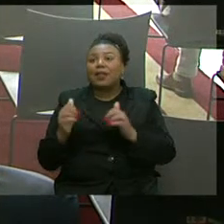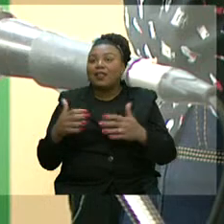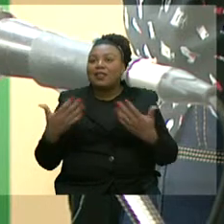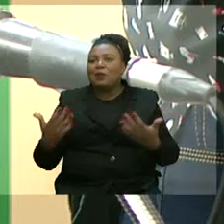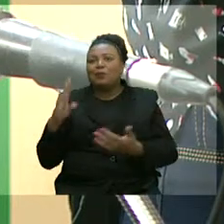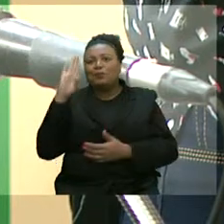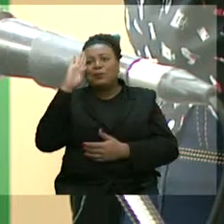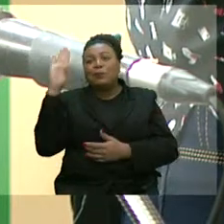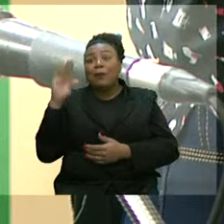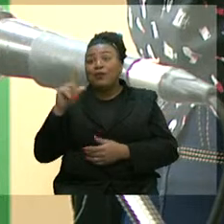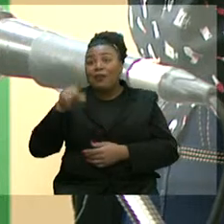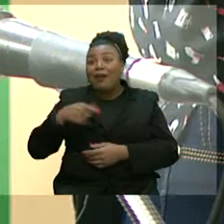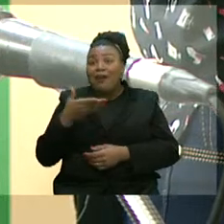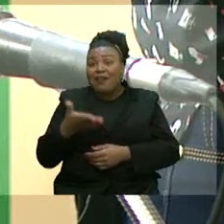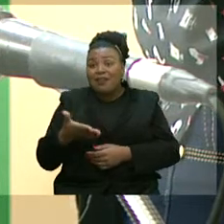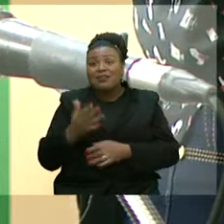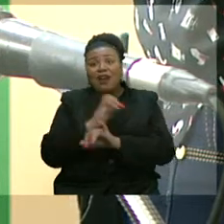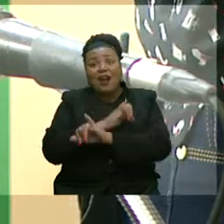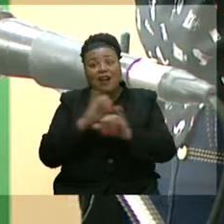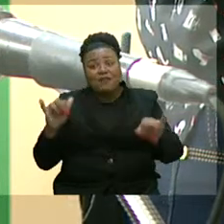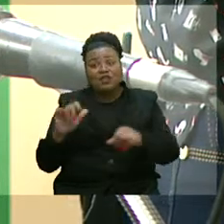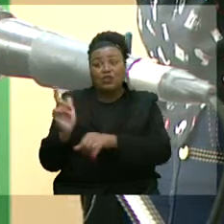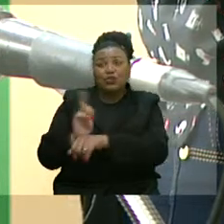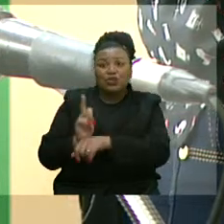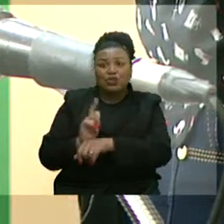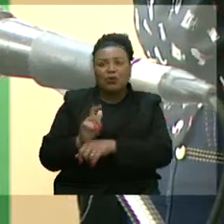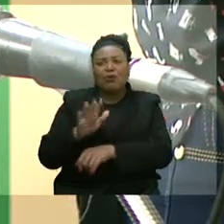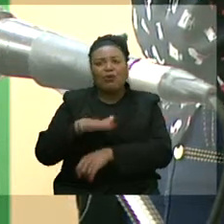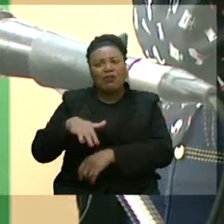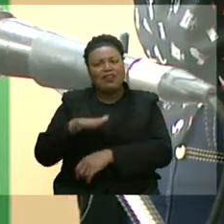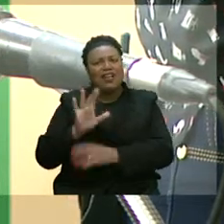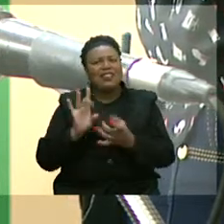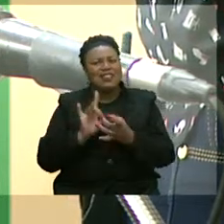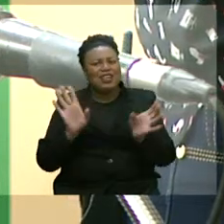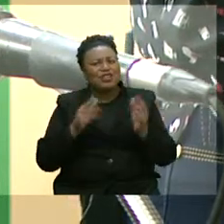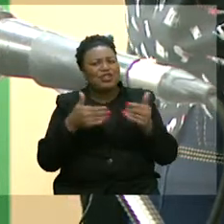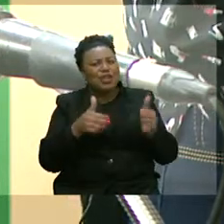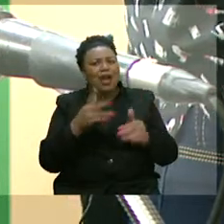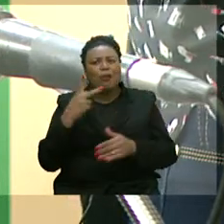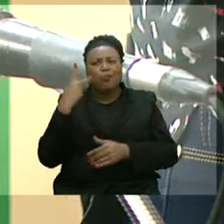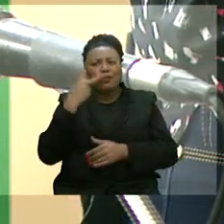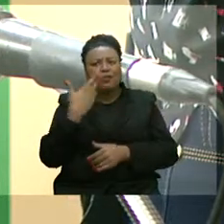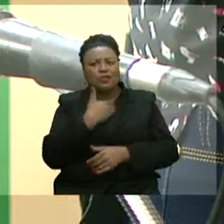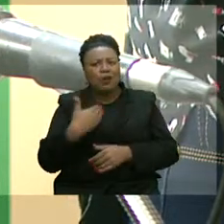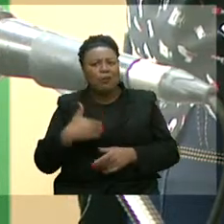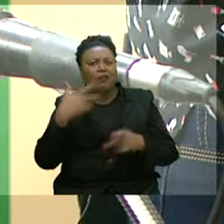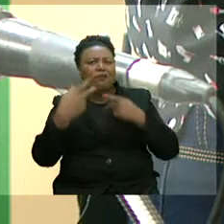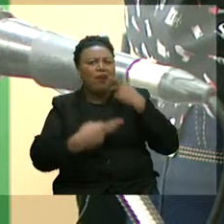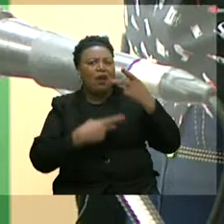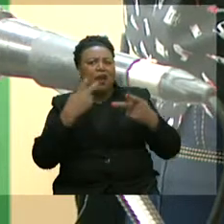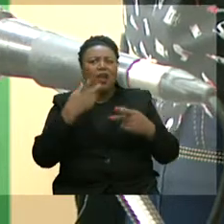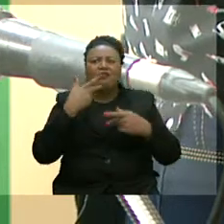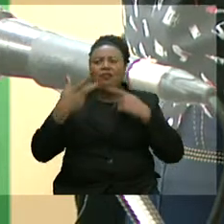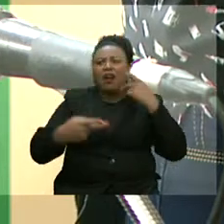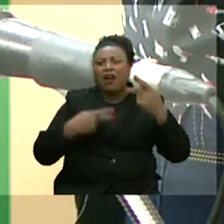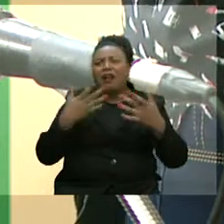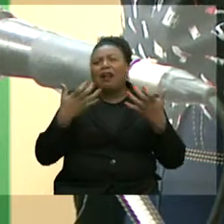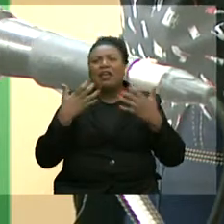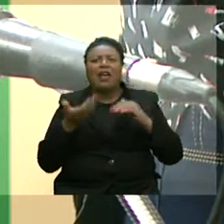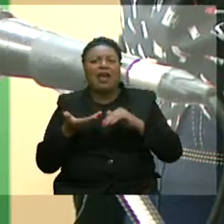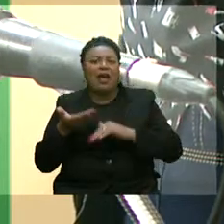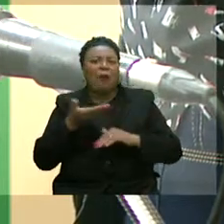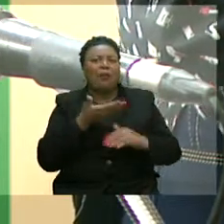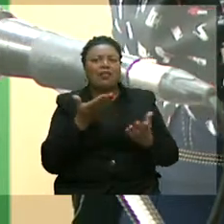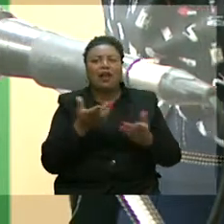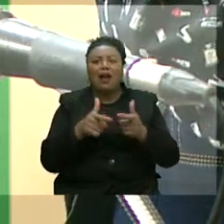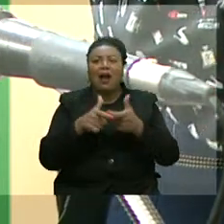Então, principalmente é essa. Um alerta aos gestores. Vamos deixar aquelas políticas públicas falaciosas só de querer aumentar